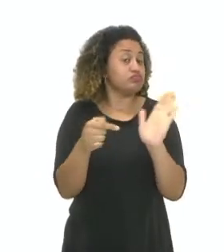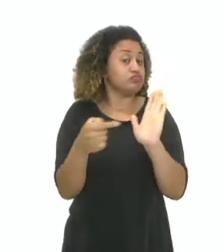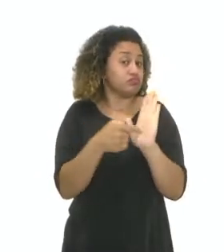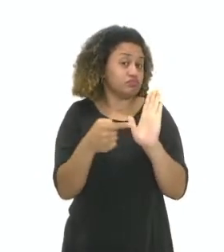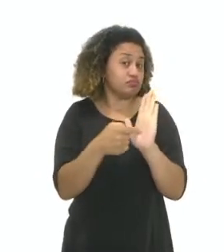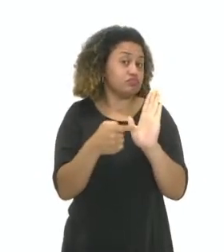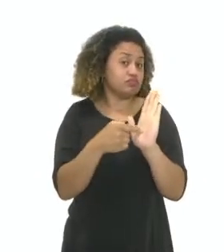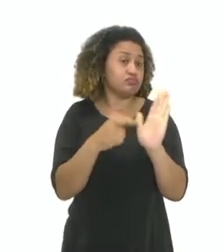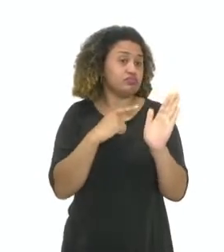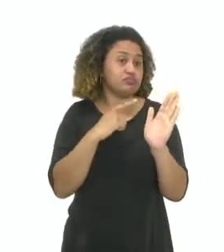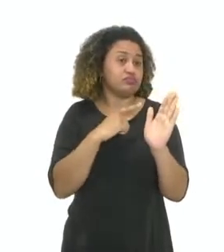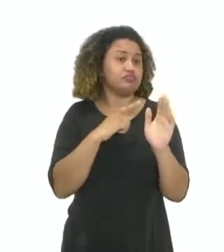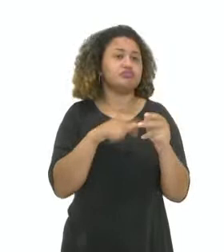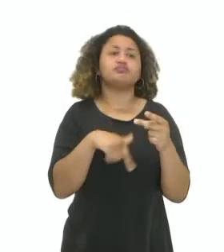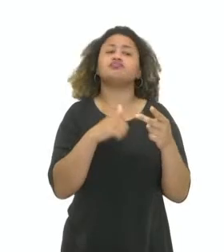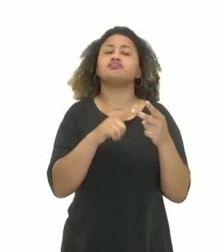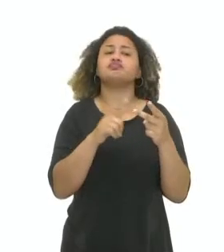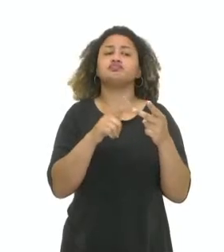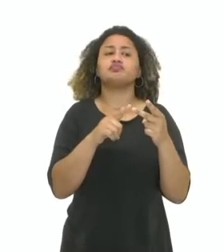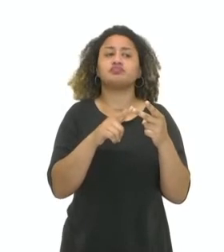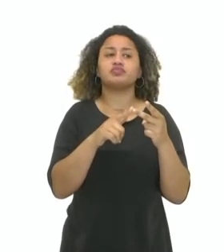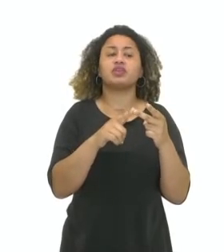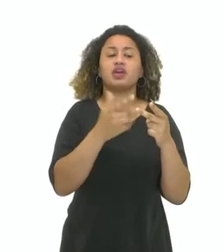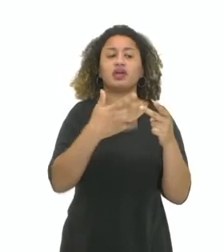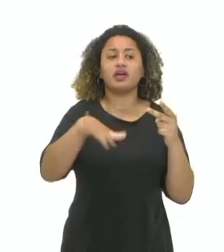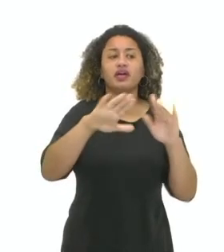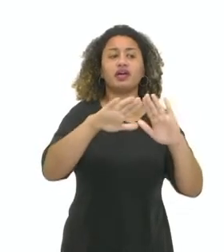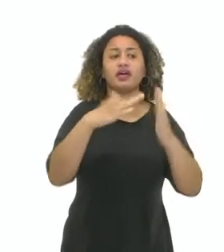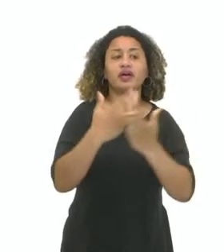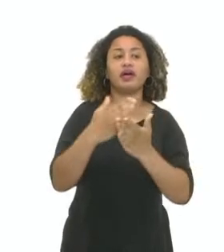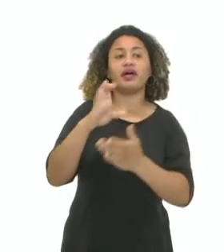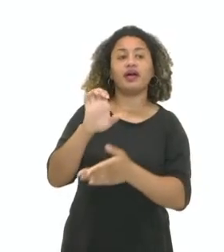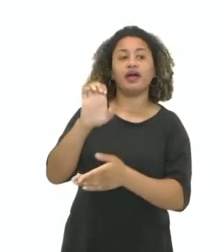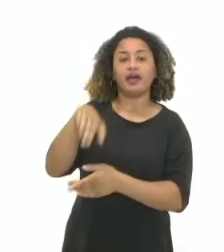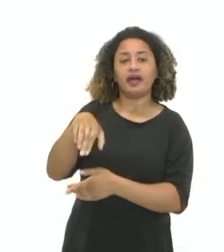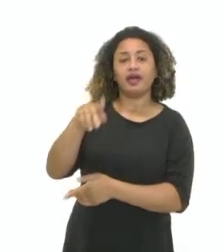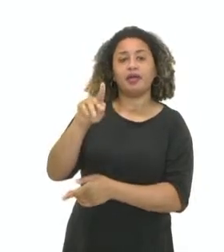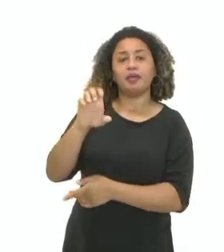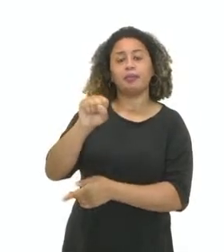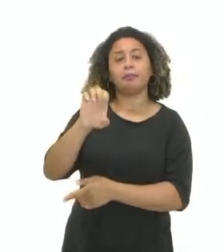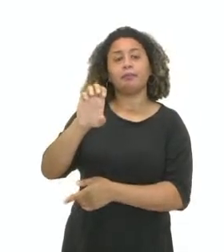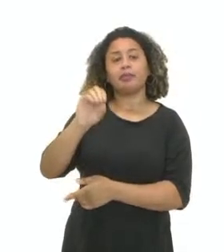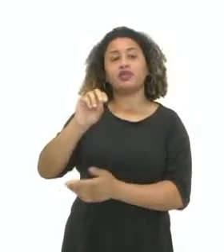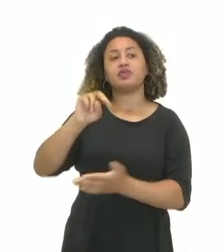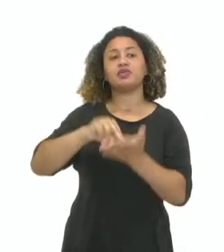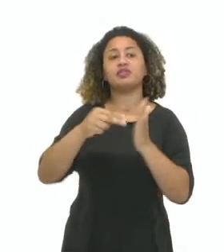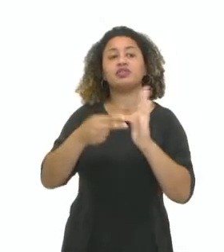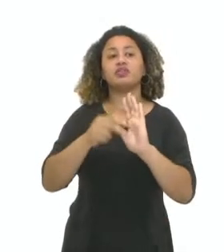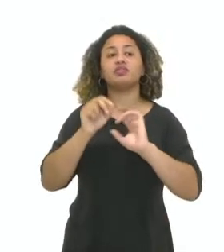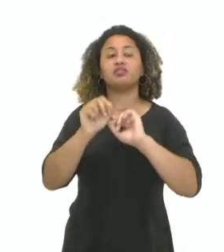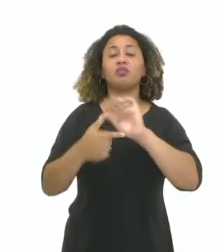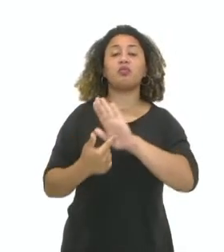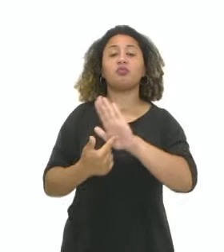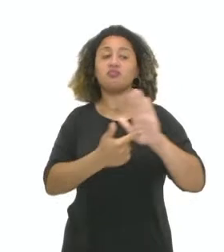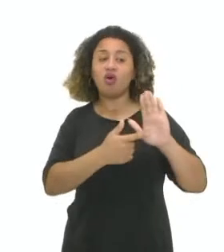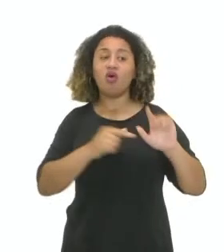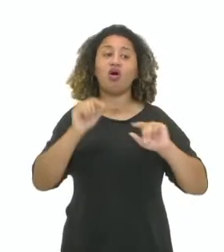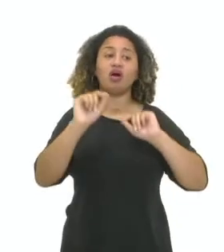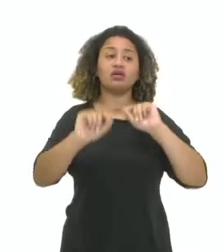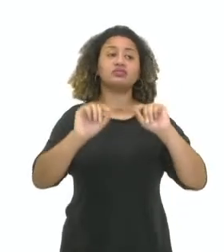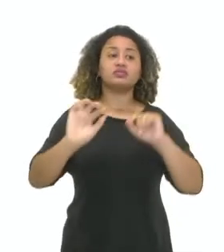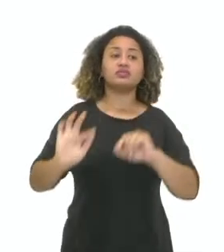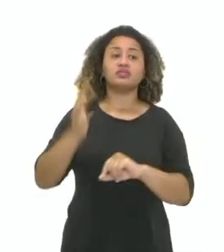denúncia. E perante o colégio em peso, né? O que significa a expressão em peso? Mostra que o fato,